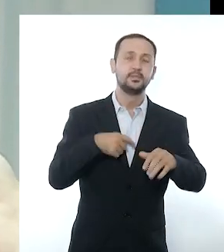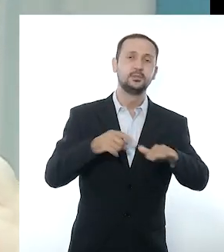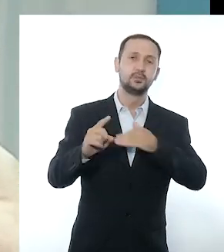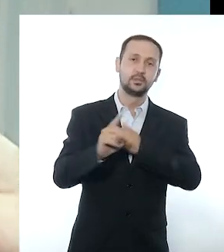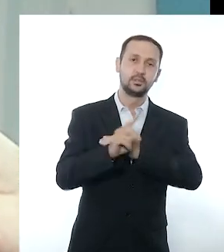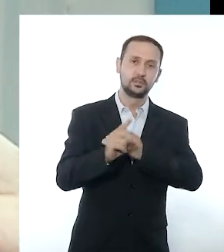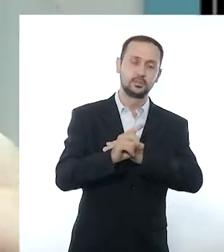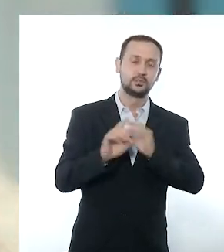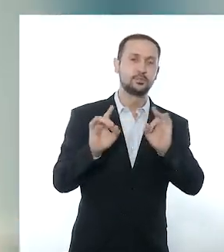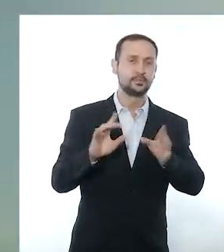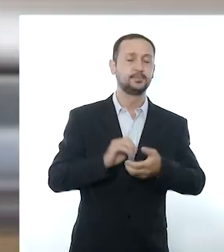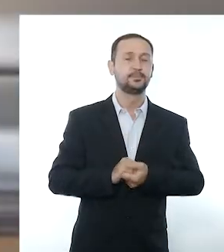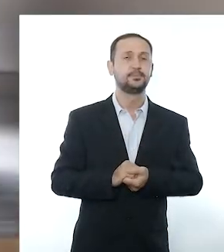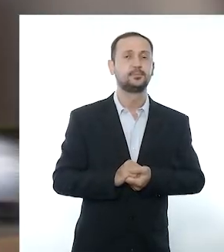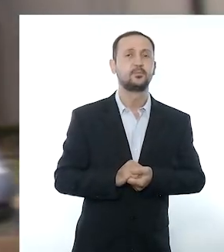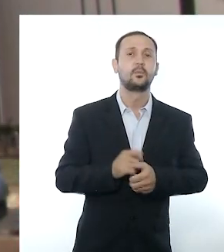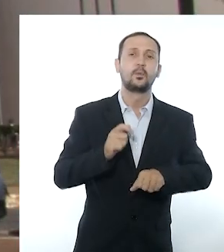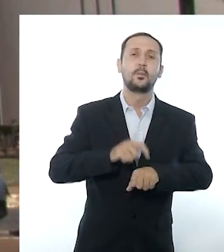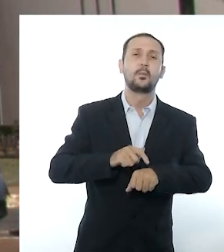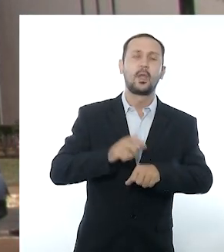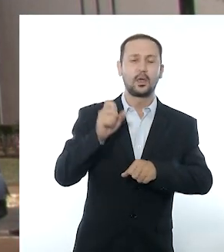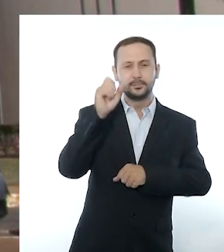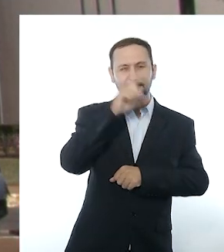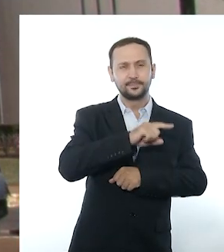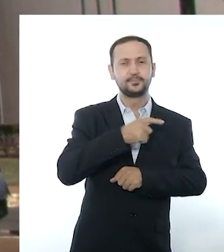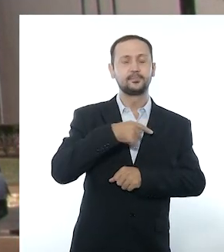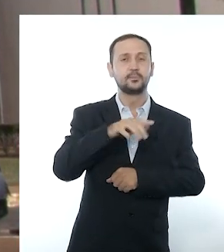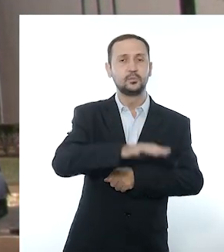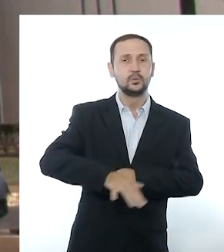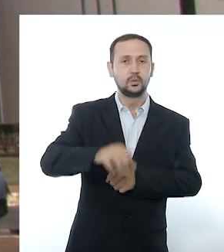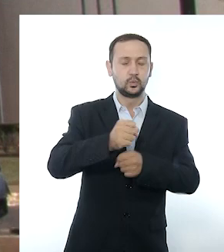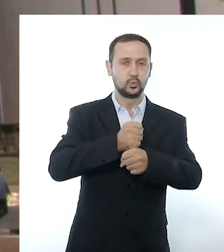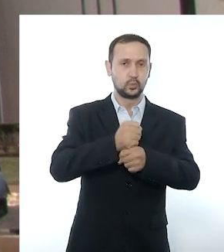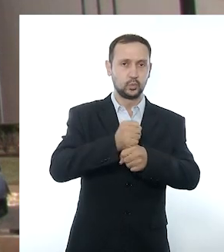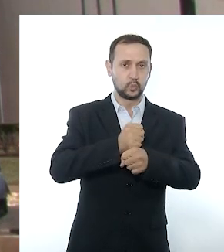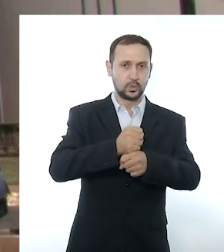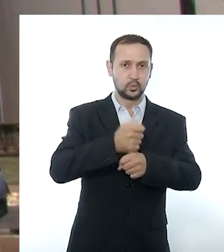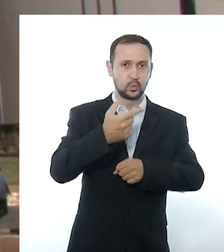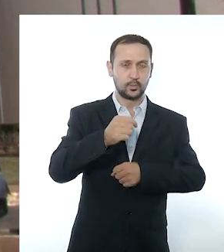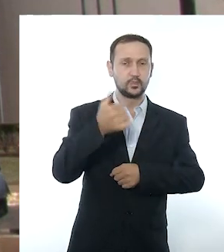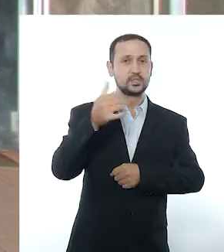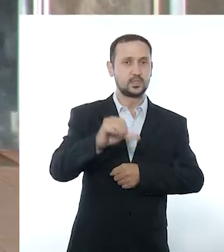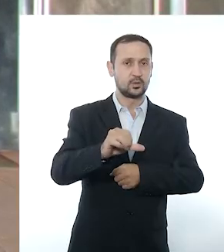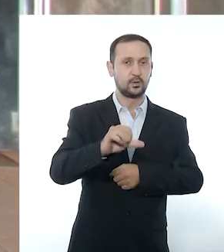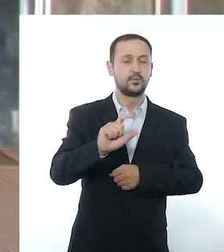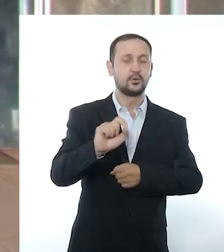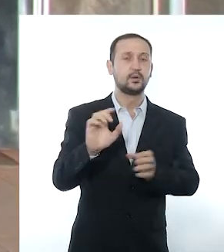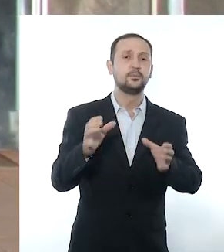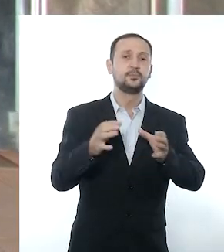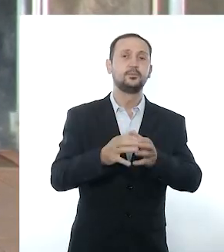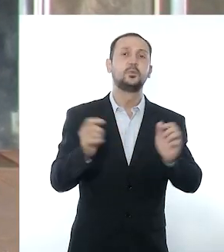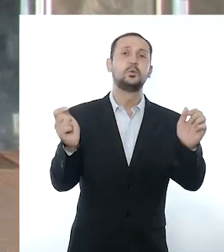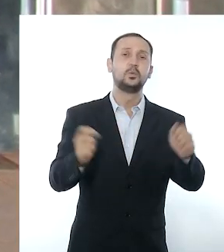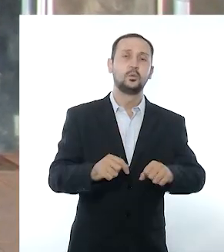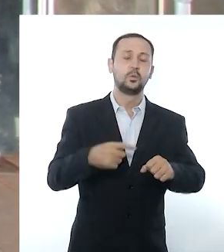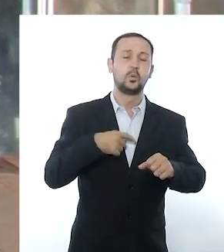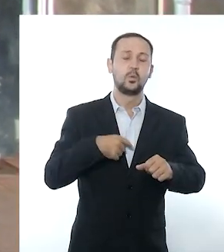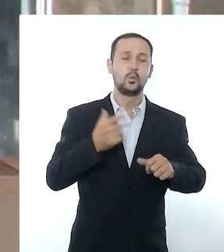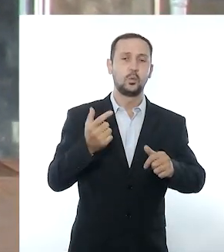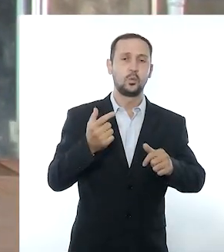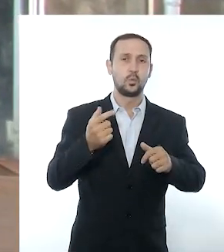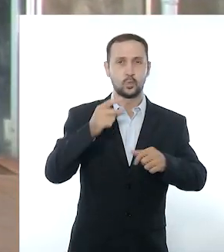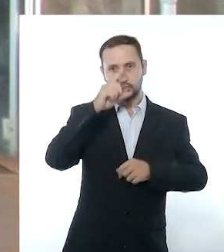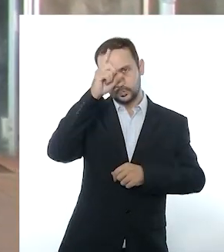um atendimento especializado. Com situação complicada em todo o ano de 2019, a condição do